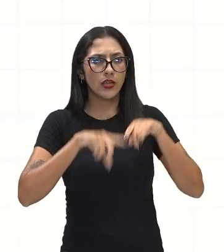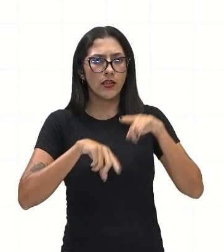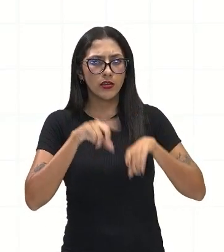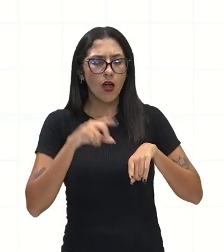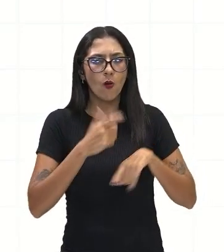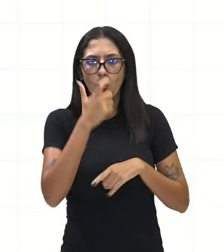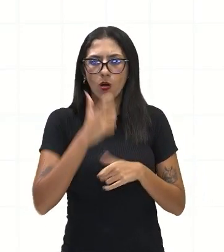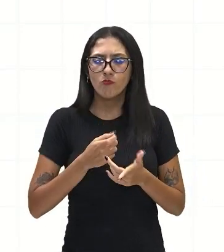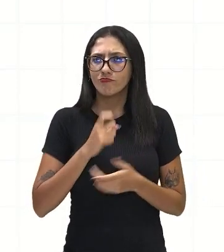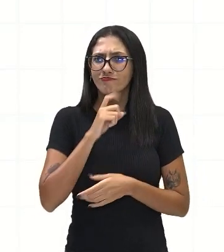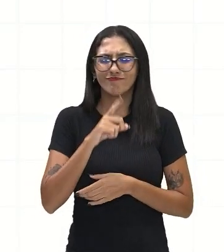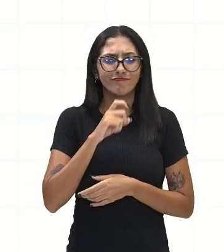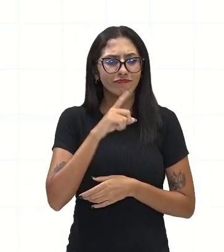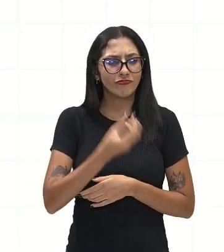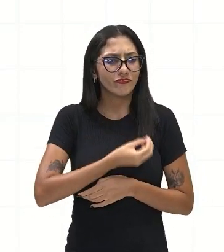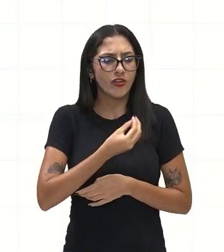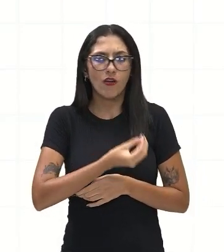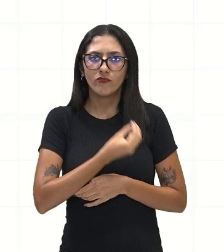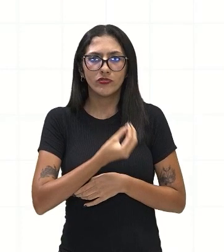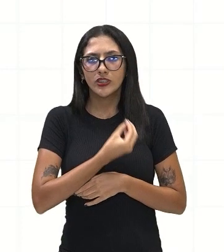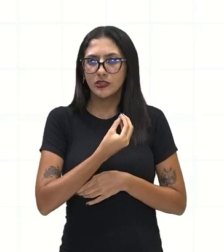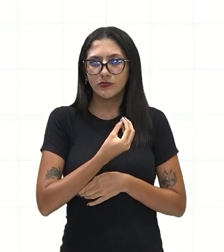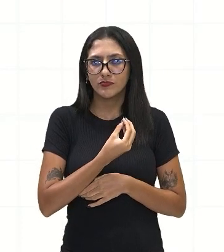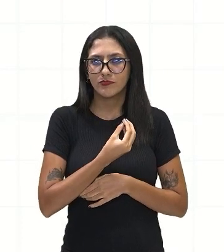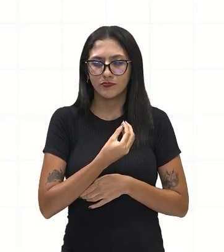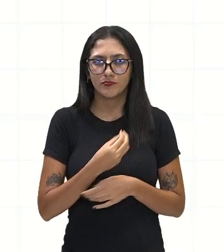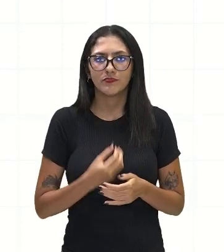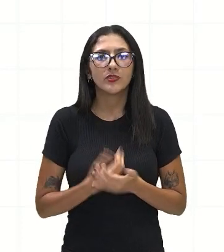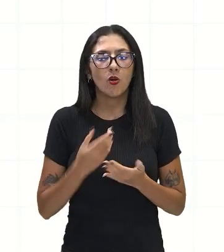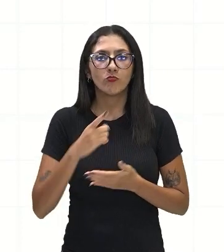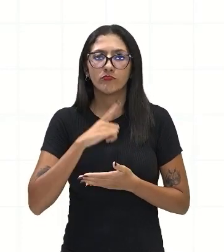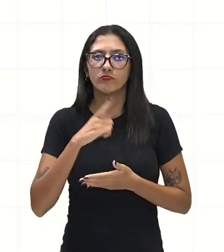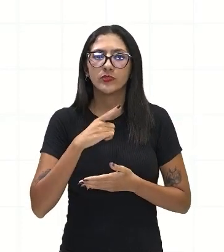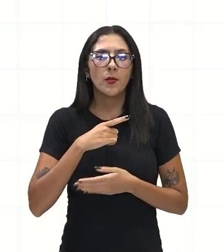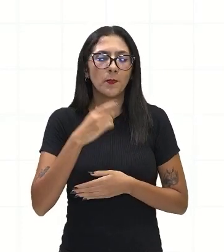não saberia viver. Ele está afirmando.